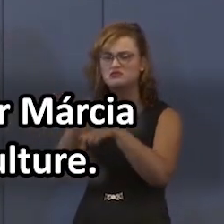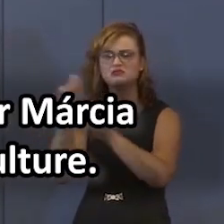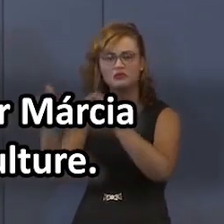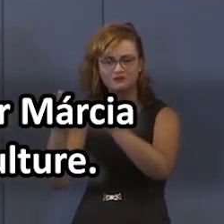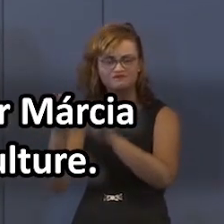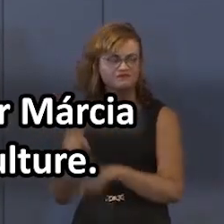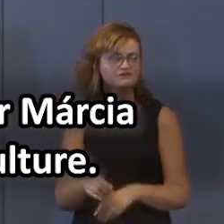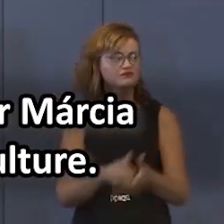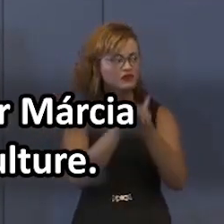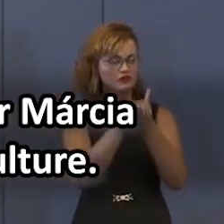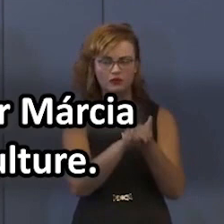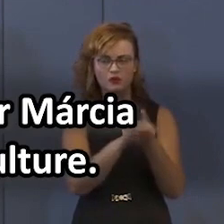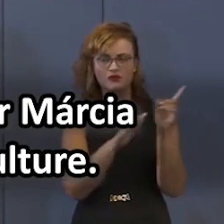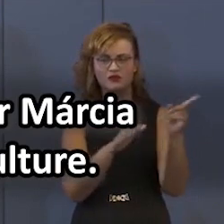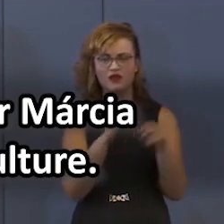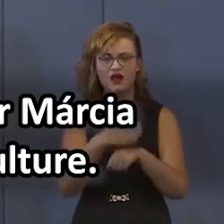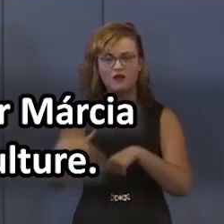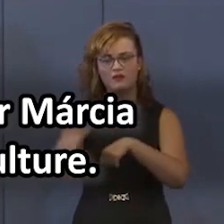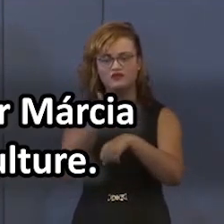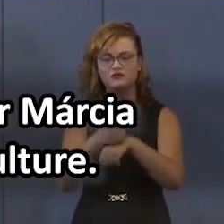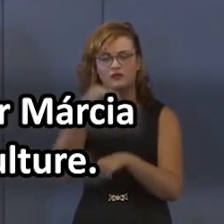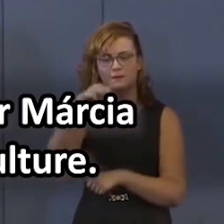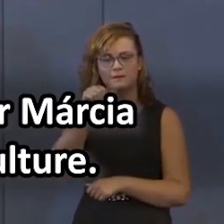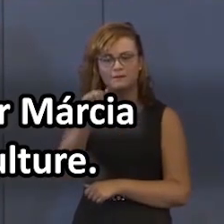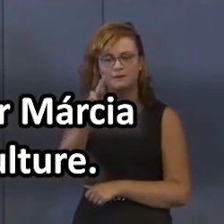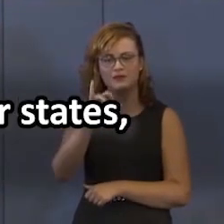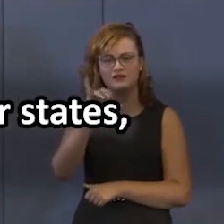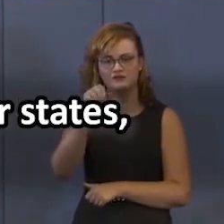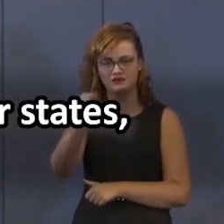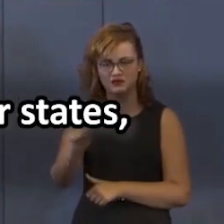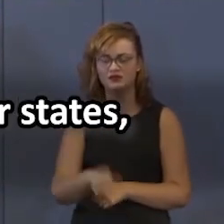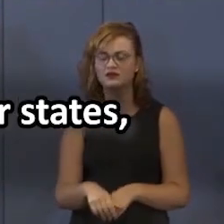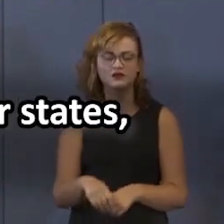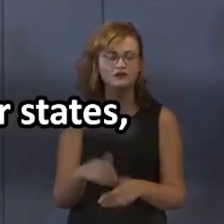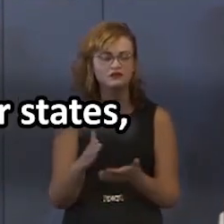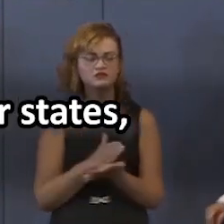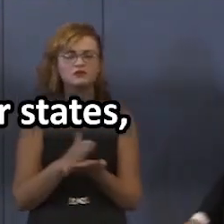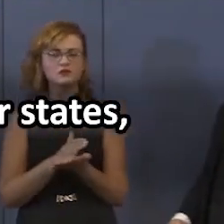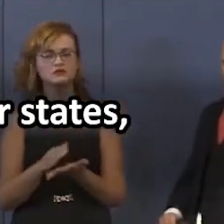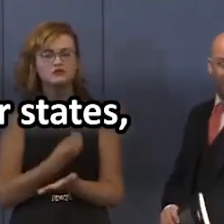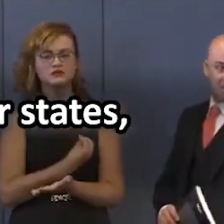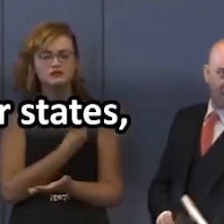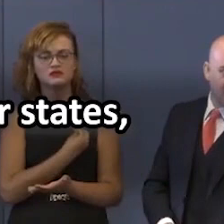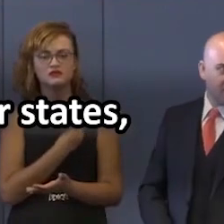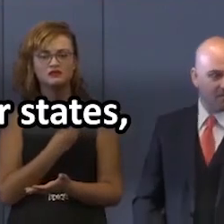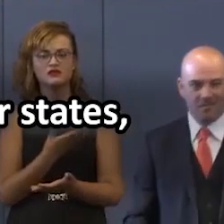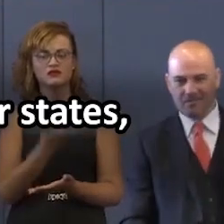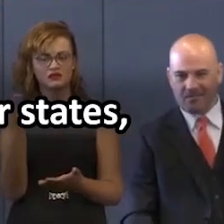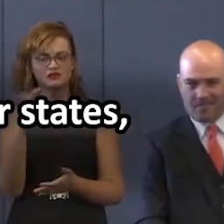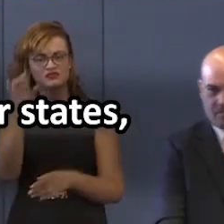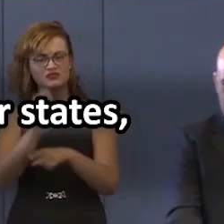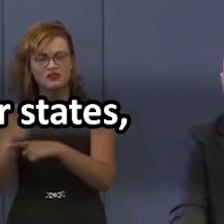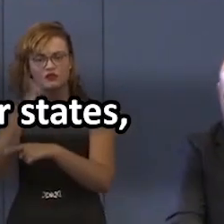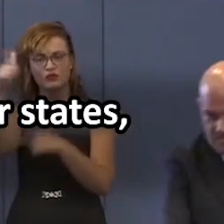da embaixadora Márcia Donner, secretária de Comunicação e Cultura, de algumas pessoas que vieram, inclusive, de